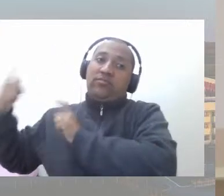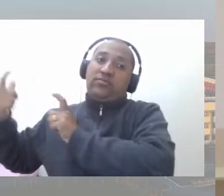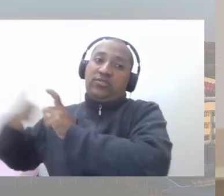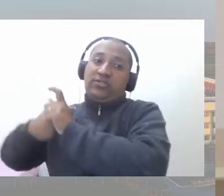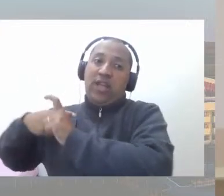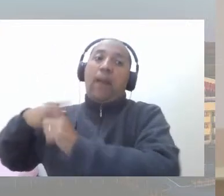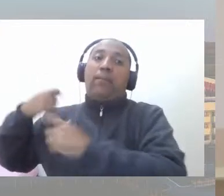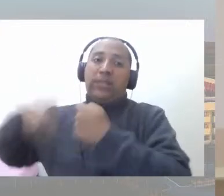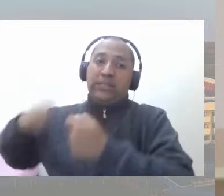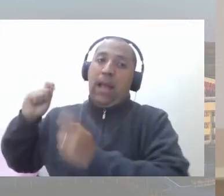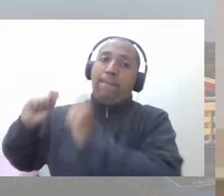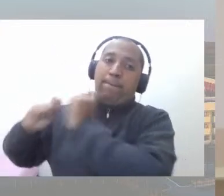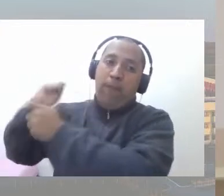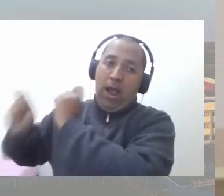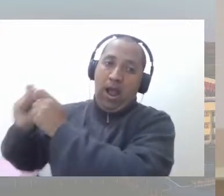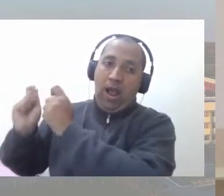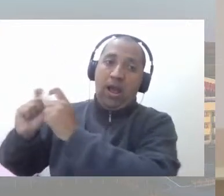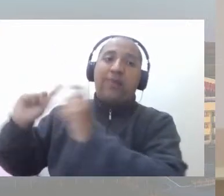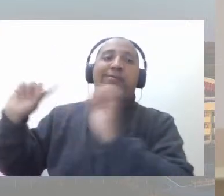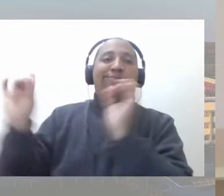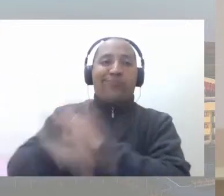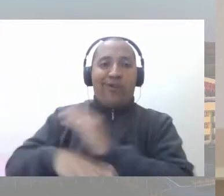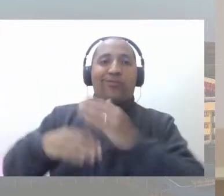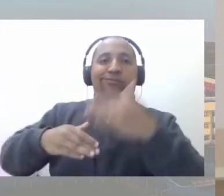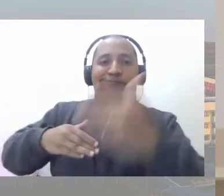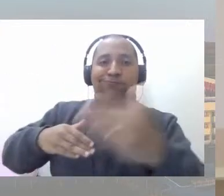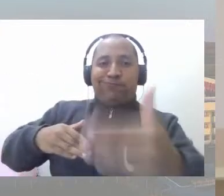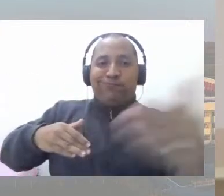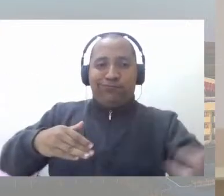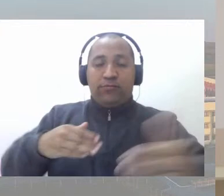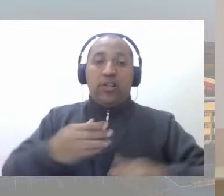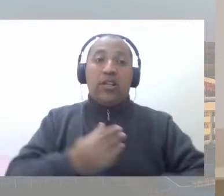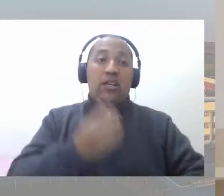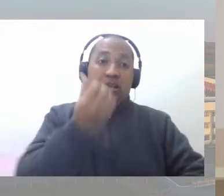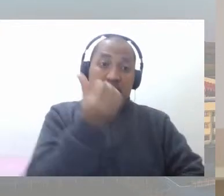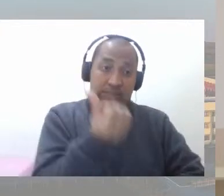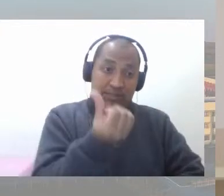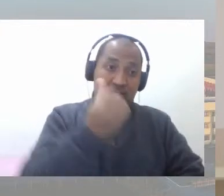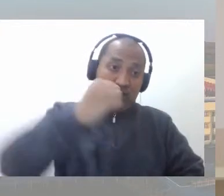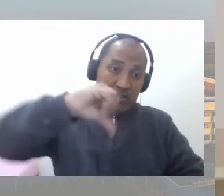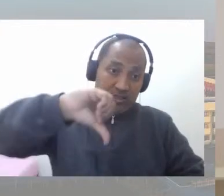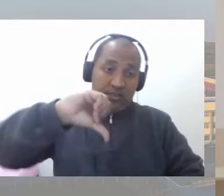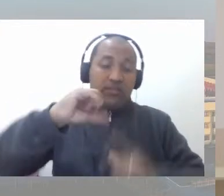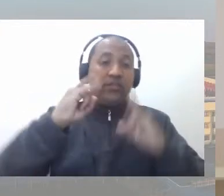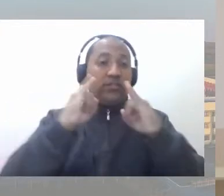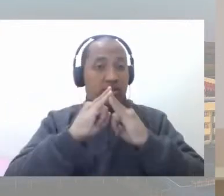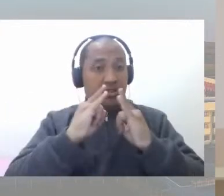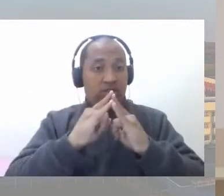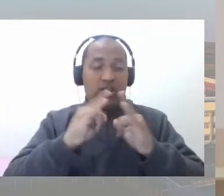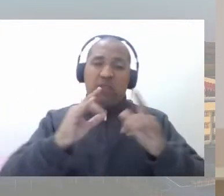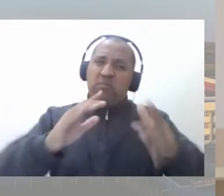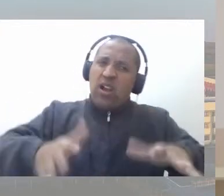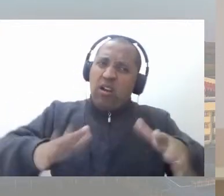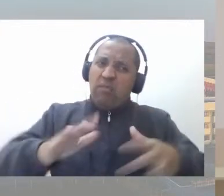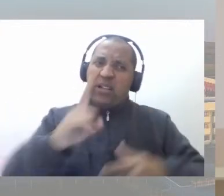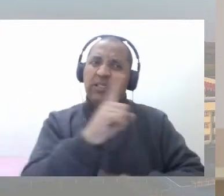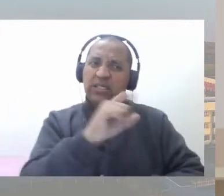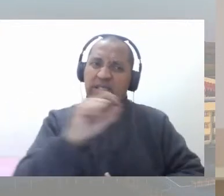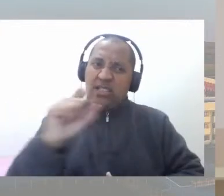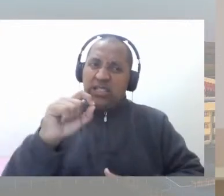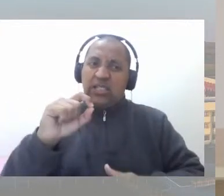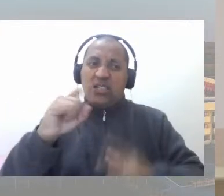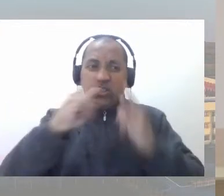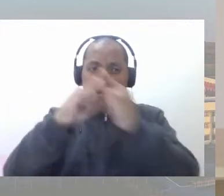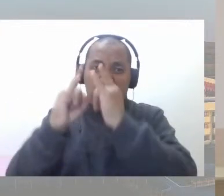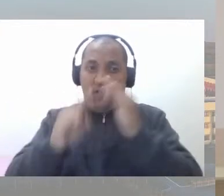assim, como eu digo, as 69 instituições, os mais de 100 institutos federais, a situação não é